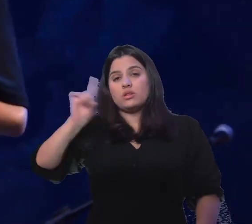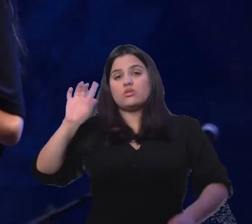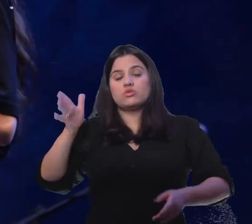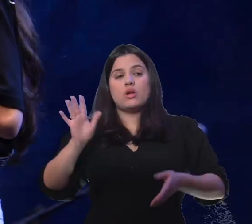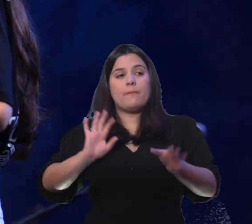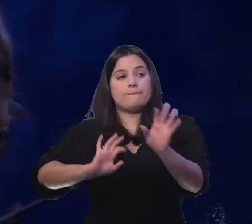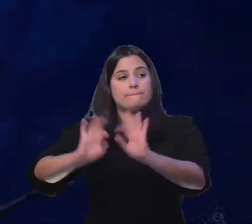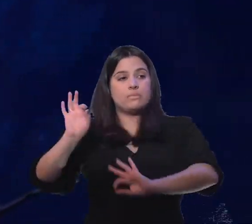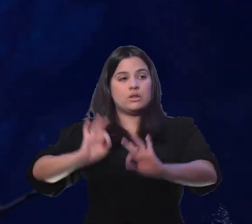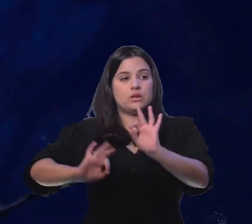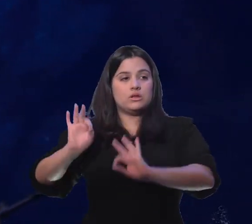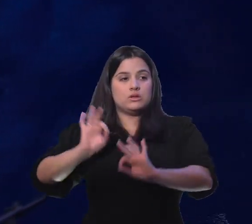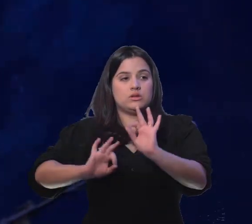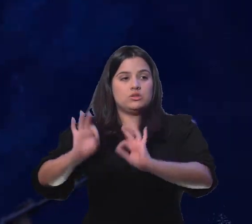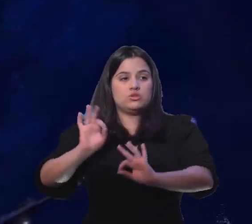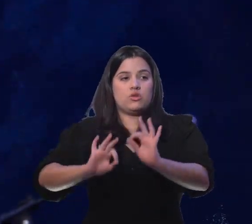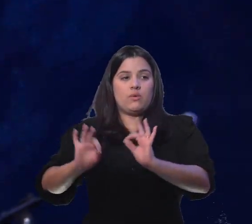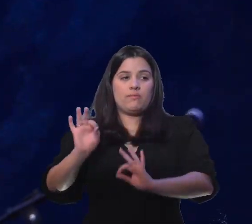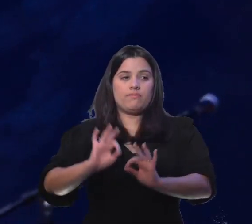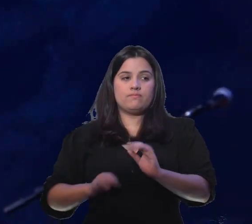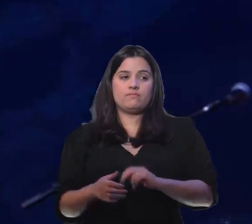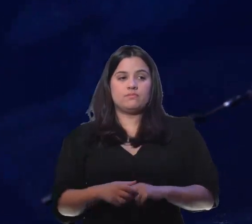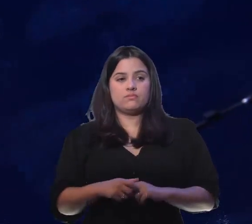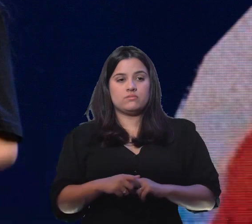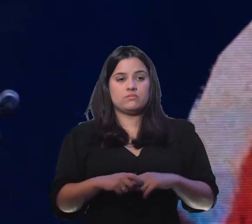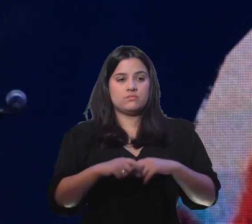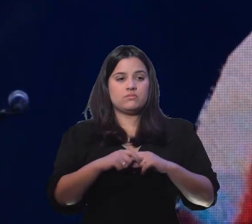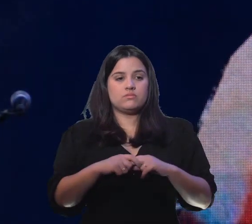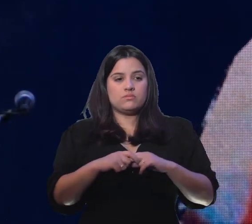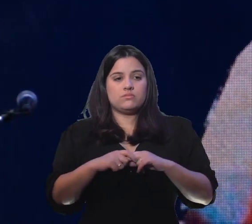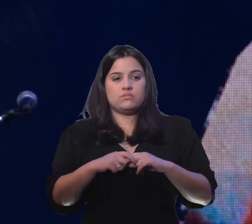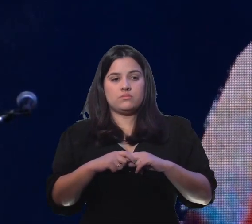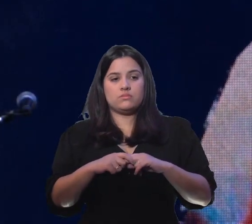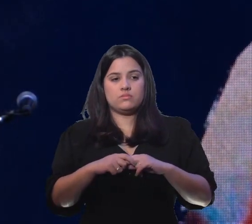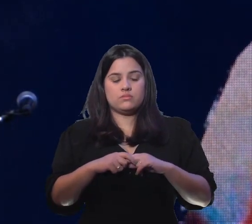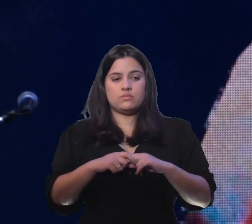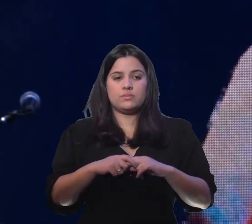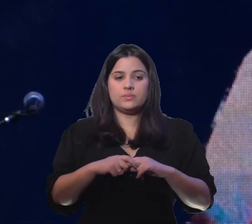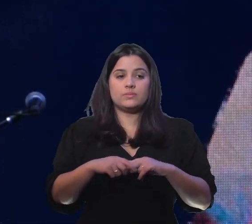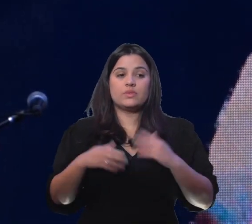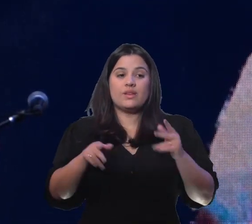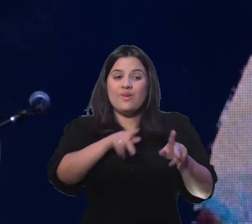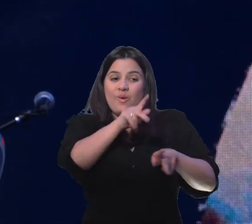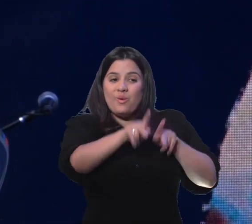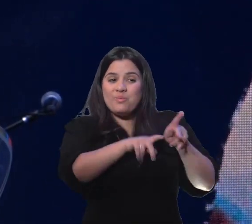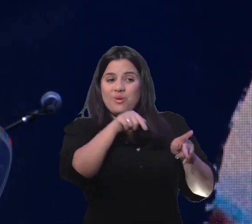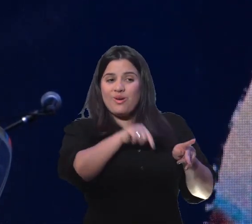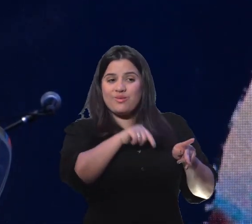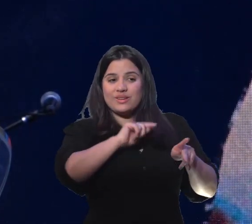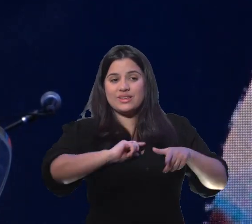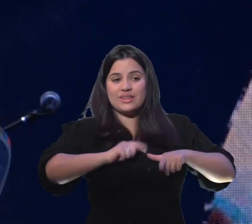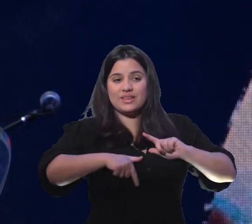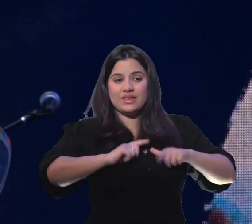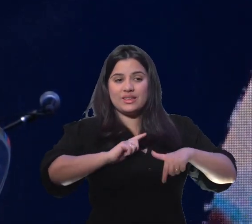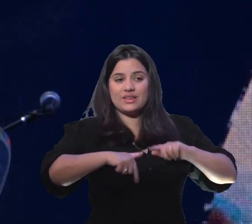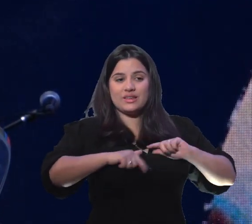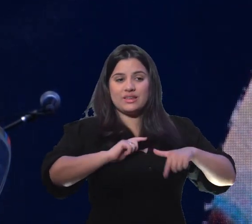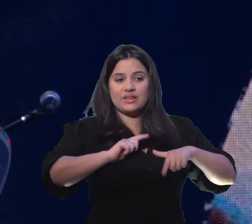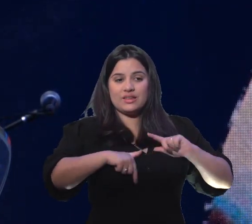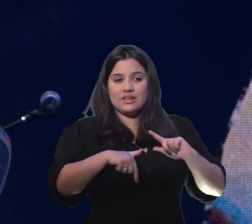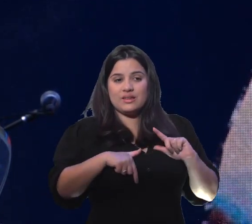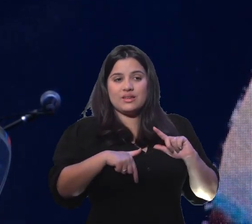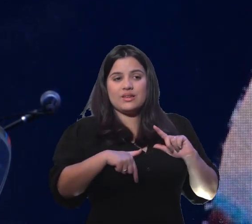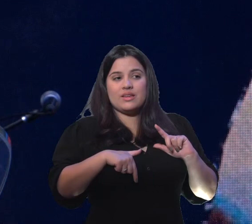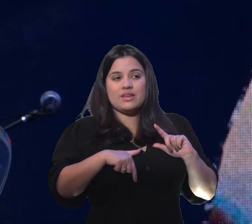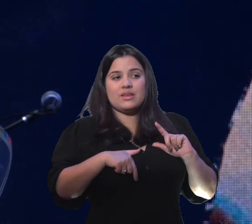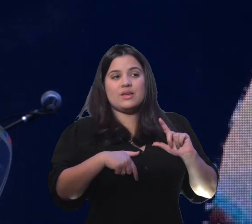nós, porque nós temos fortalezas no nosso coração. O povo carecia de obediência, de